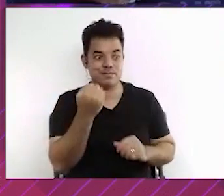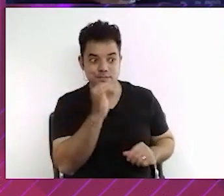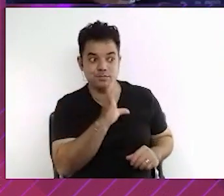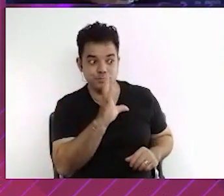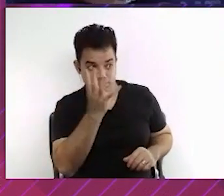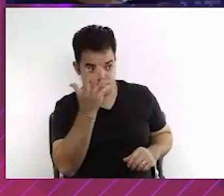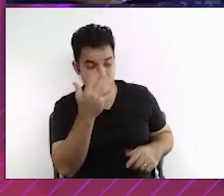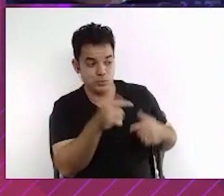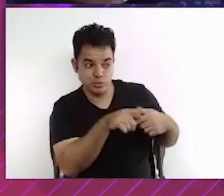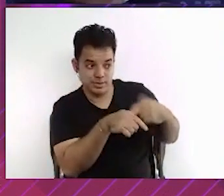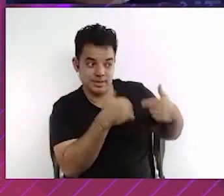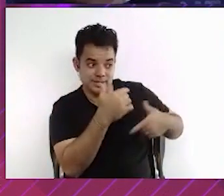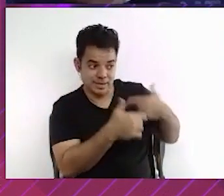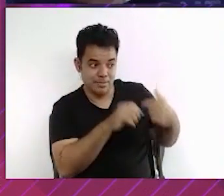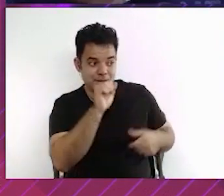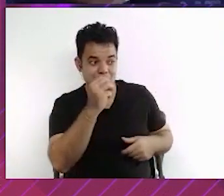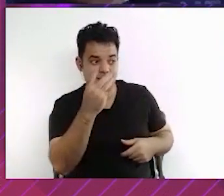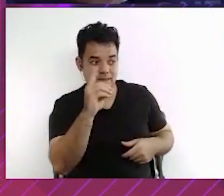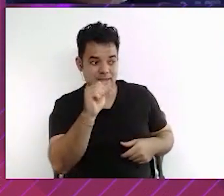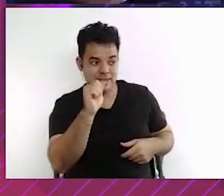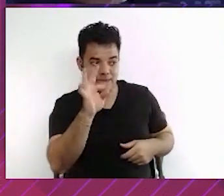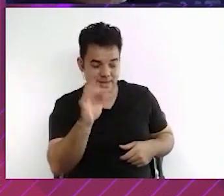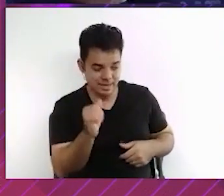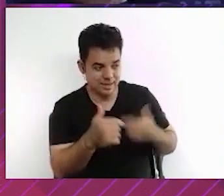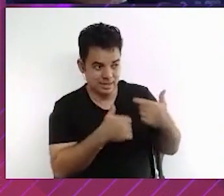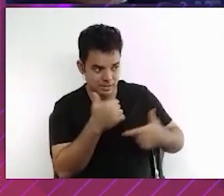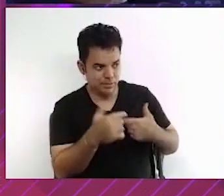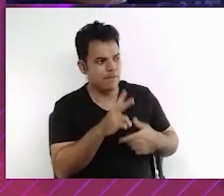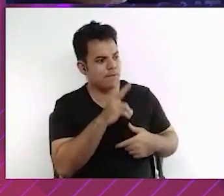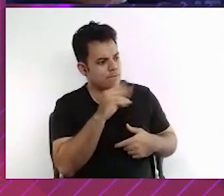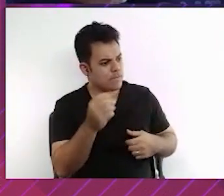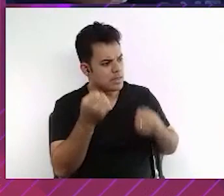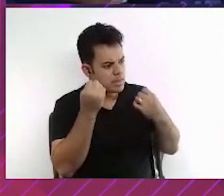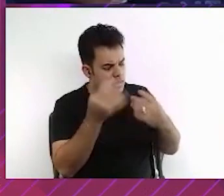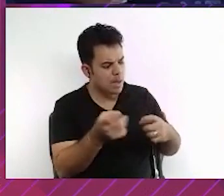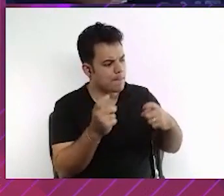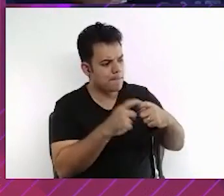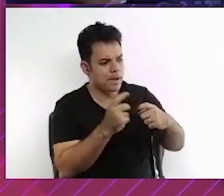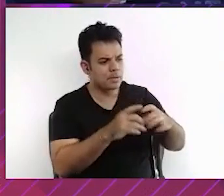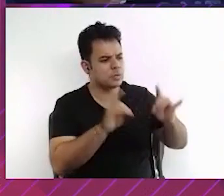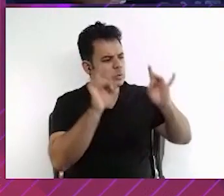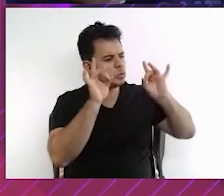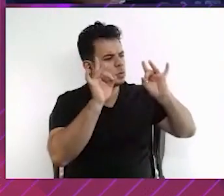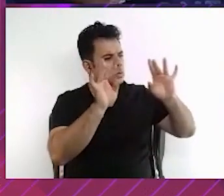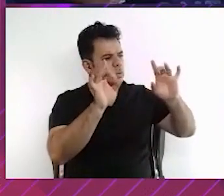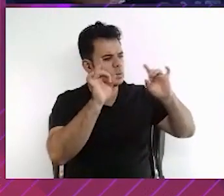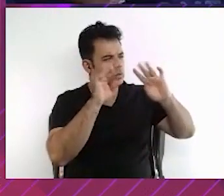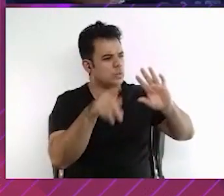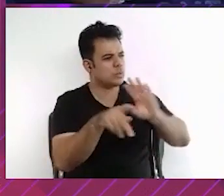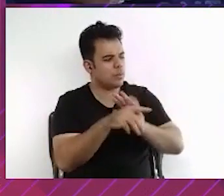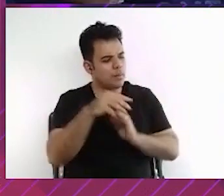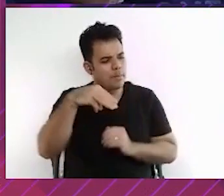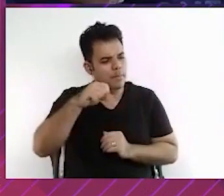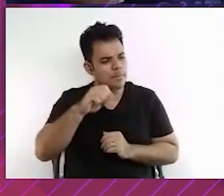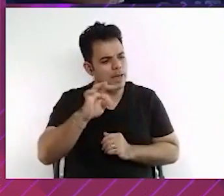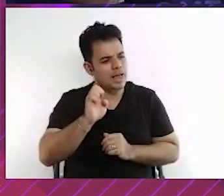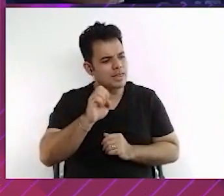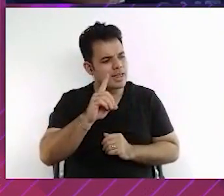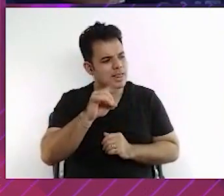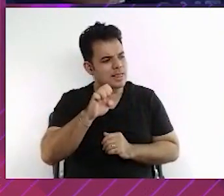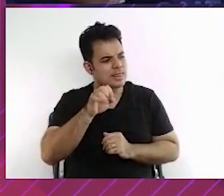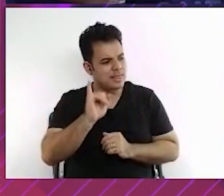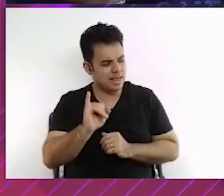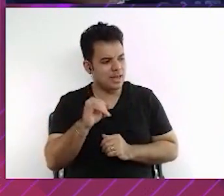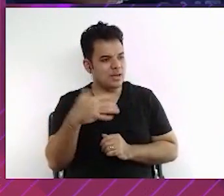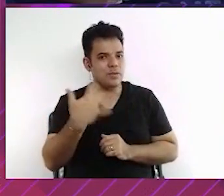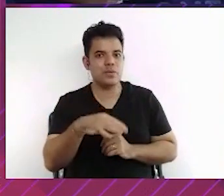trabalhar na 3Data, você vai ganhar o convênio que vai deixar você ser atendido pelo Mater Dei. E lá é tipo um hotel